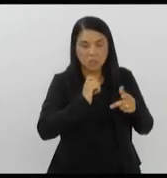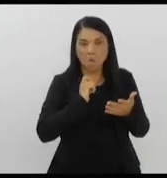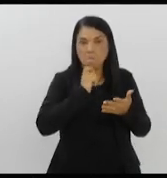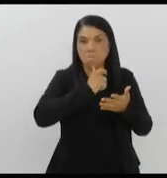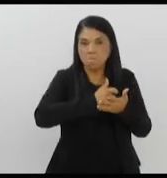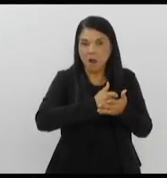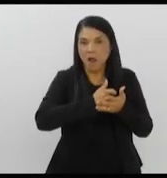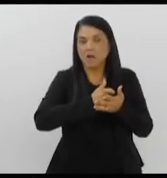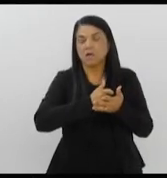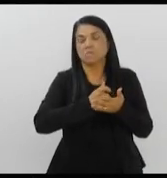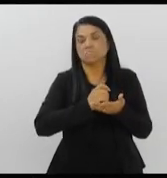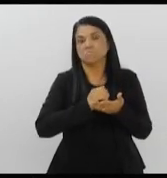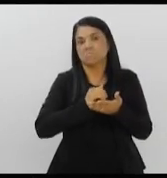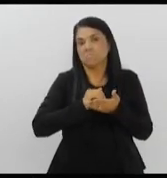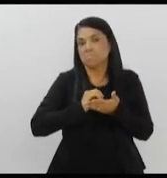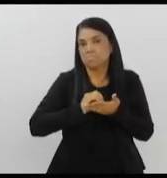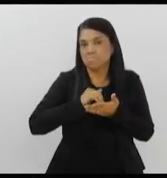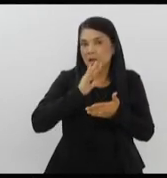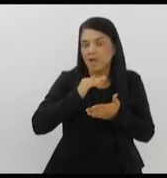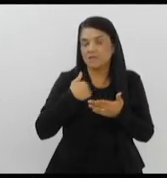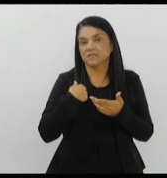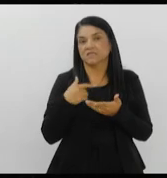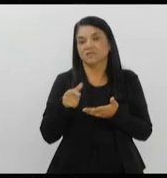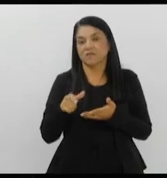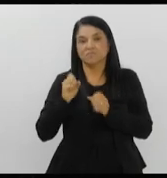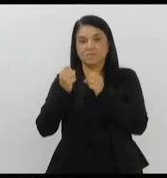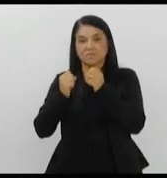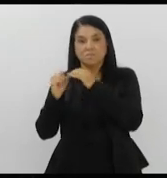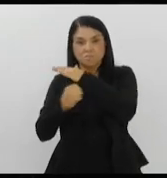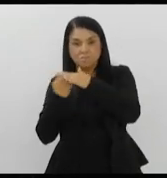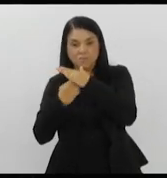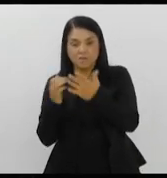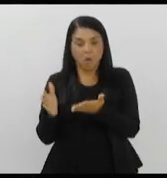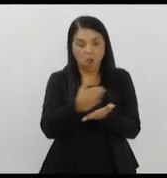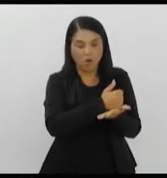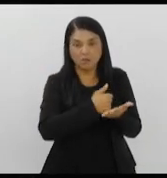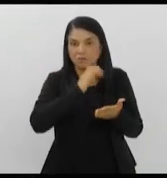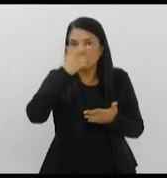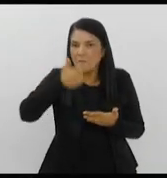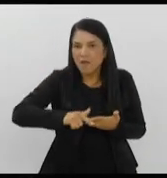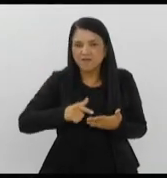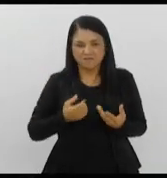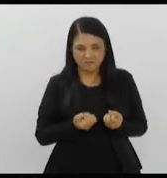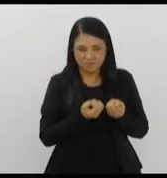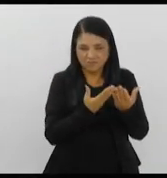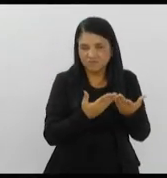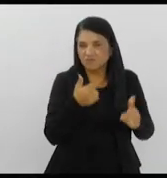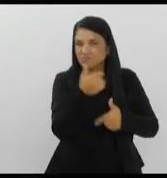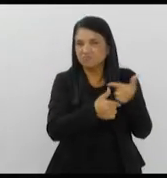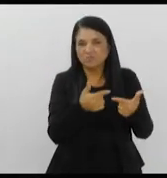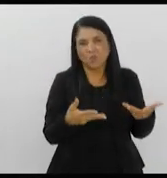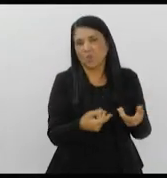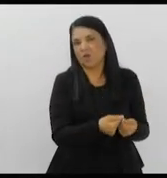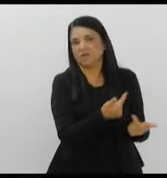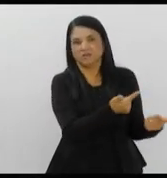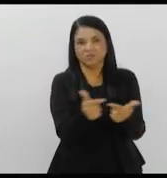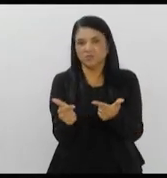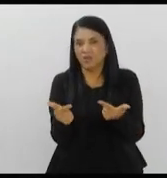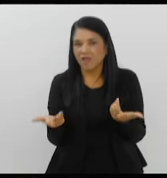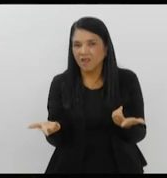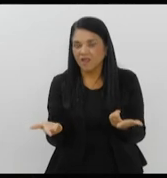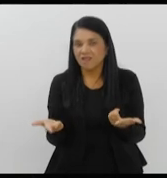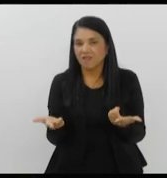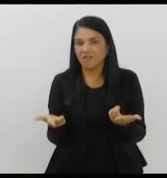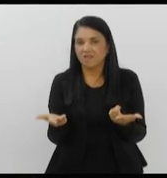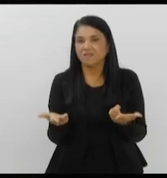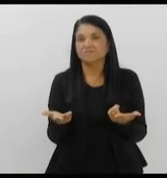estão arrecadando mais e não estão prestando um serviço de qualidade. Então, quero deixar registrado aqui, senhora presidente, mais uma